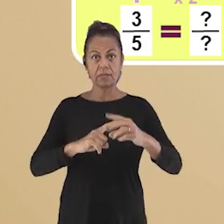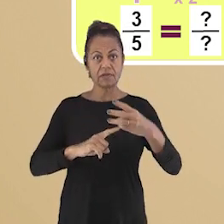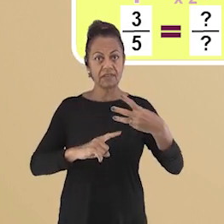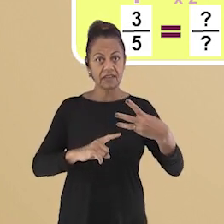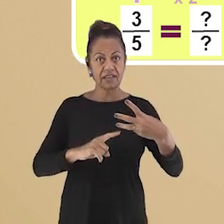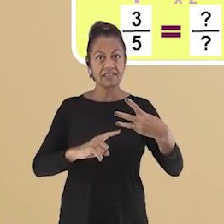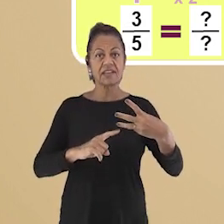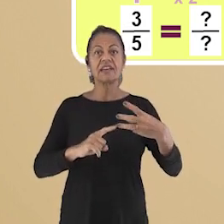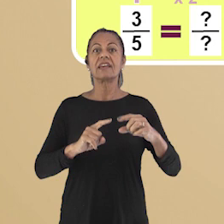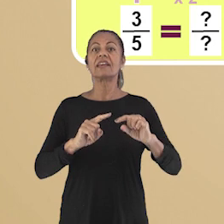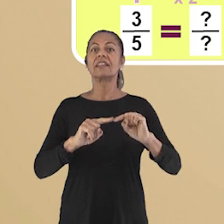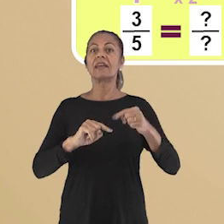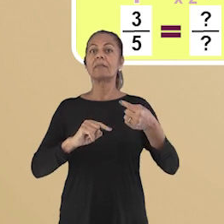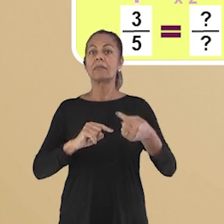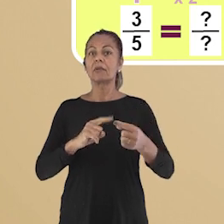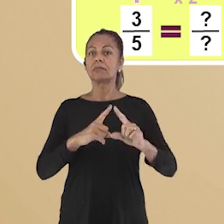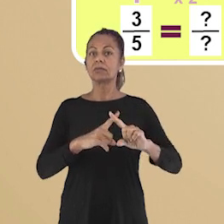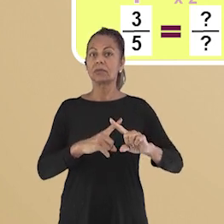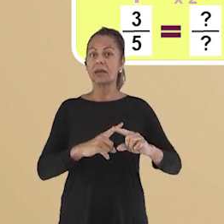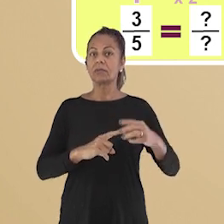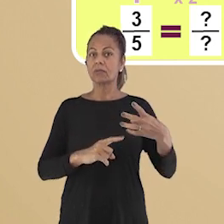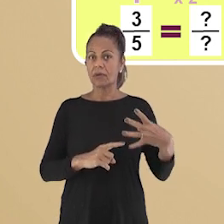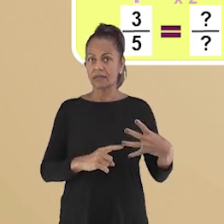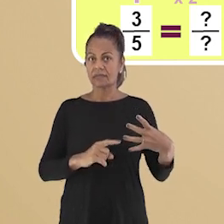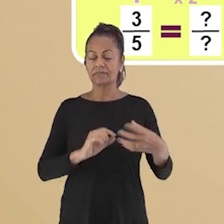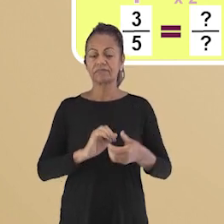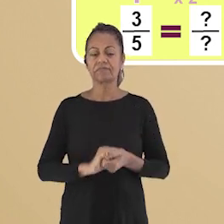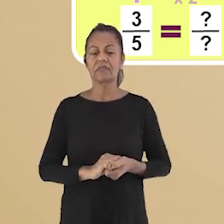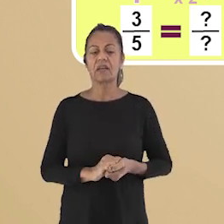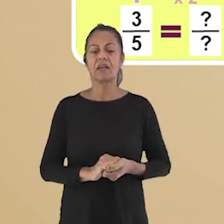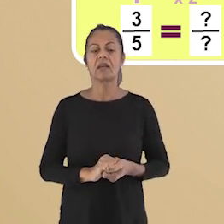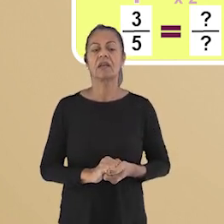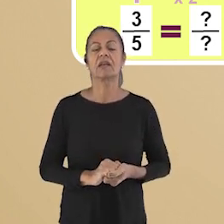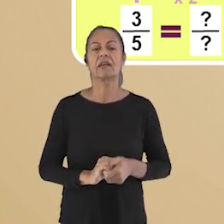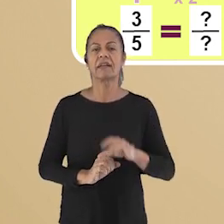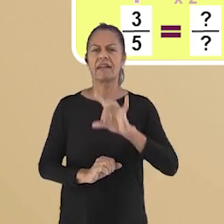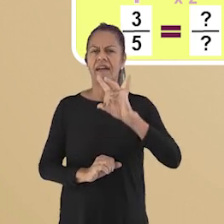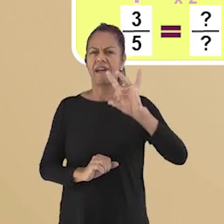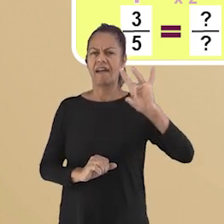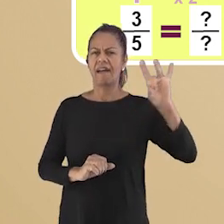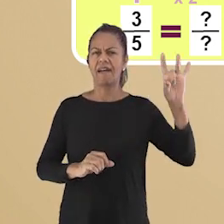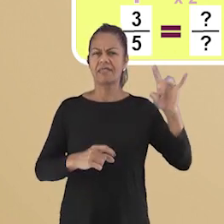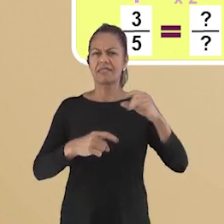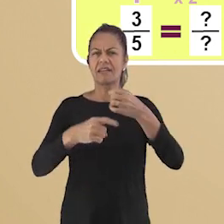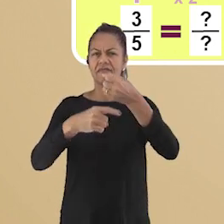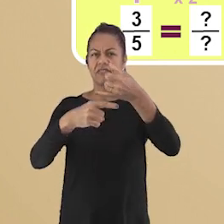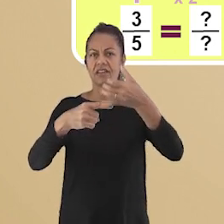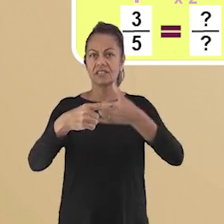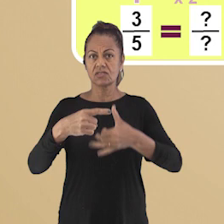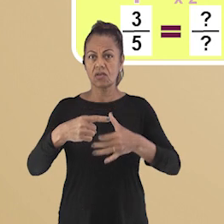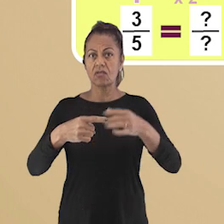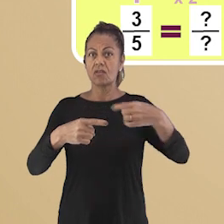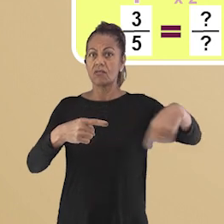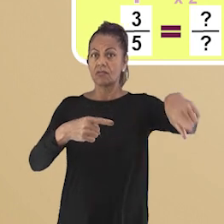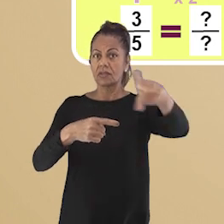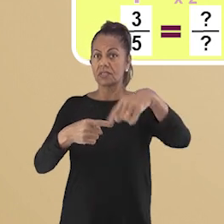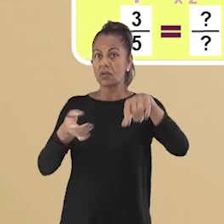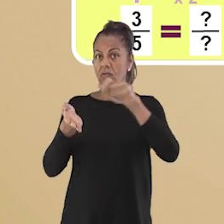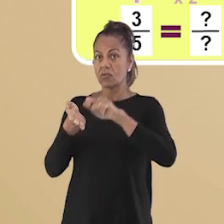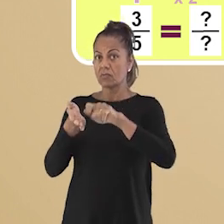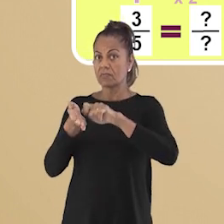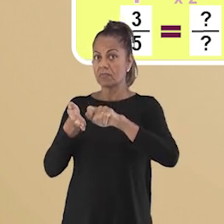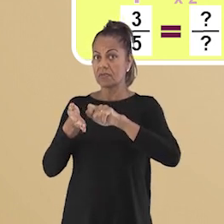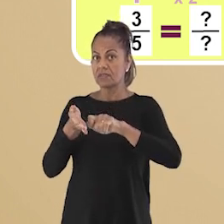vai multiplicar por 4. Enquanto eu vou lendo cada uma dessas frações, você copia as alternativas aí